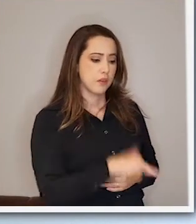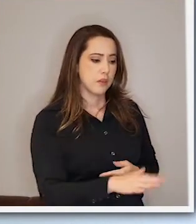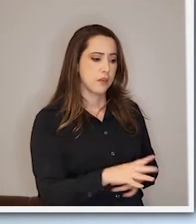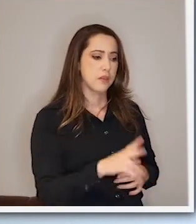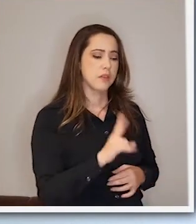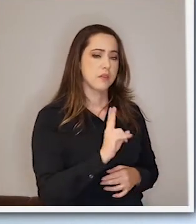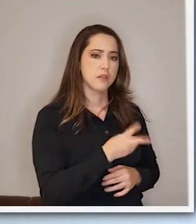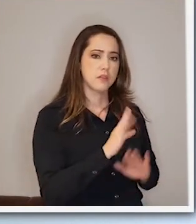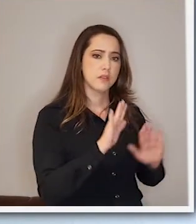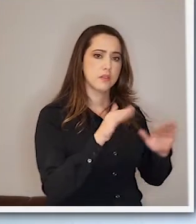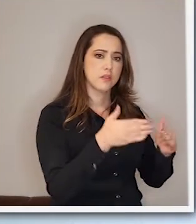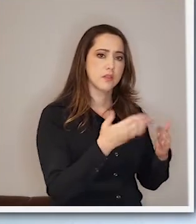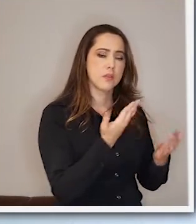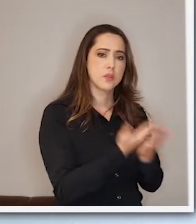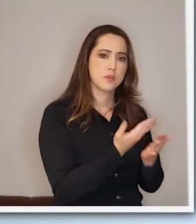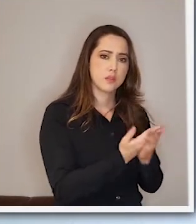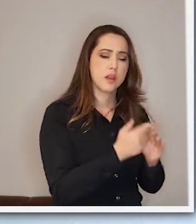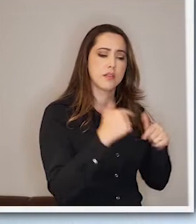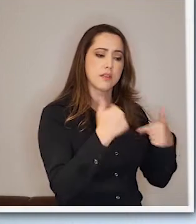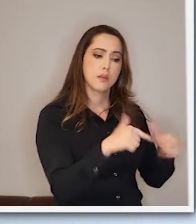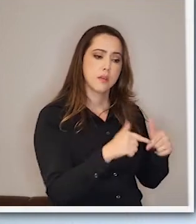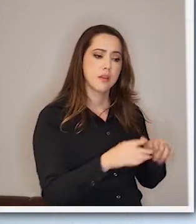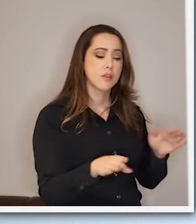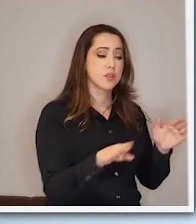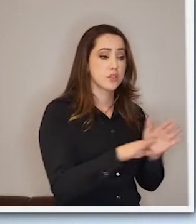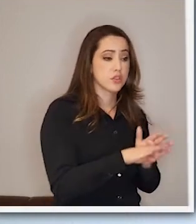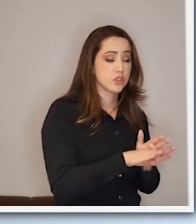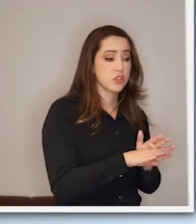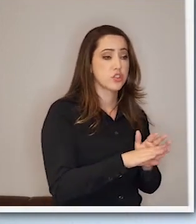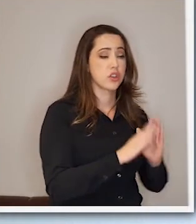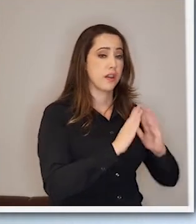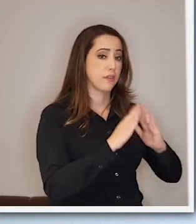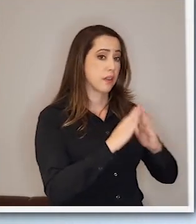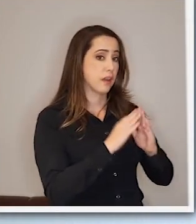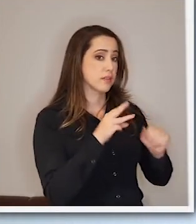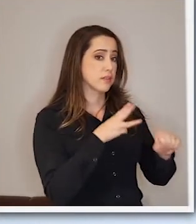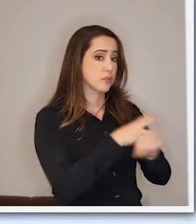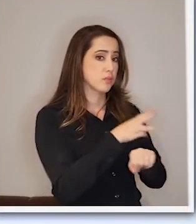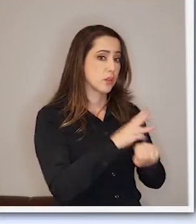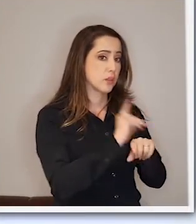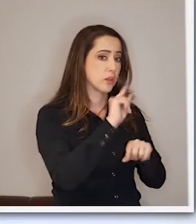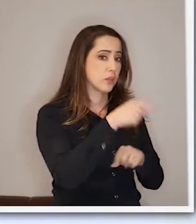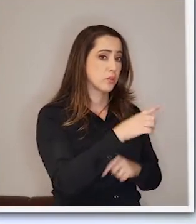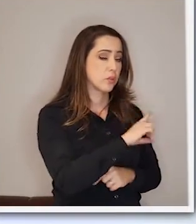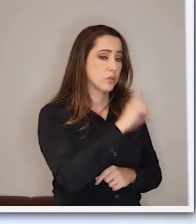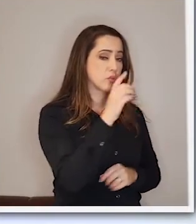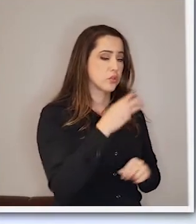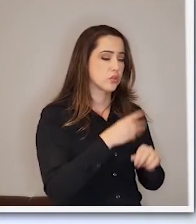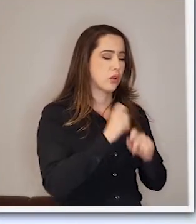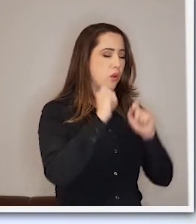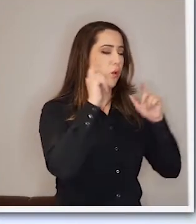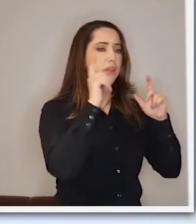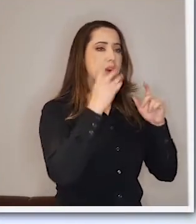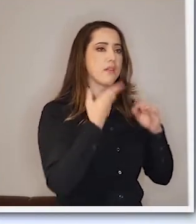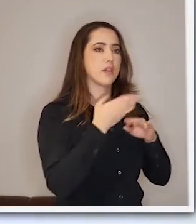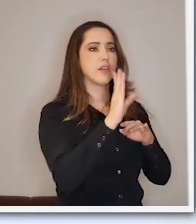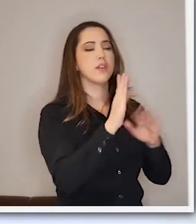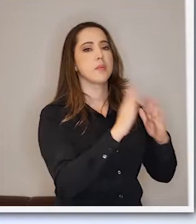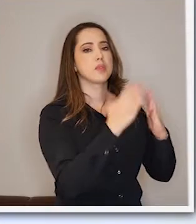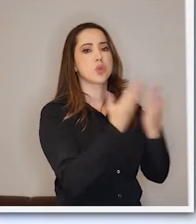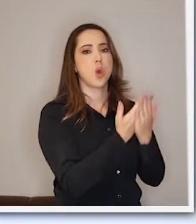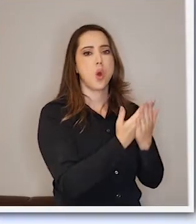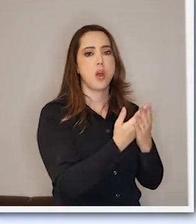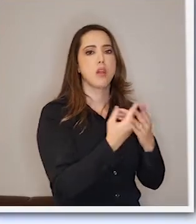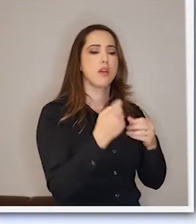eu fiquei, a minha infância foi voltada para estudar e trabalhar, chegava em casa, como eu falei, de madrugada, no dia seguinte, mais cedinho, a